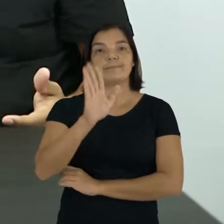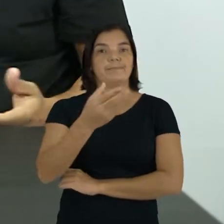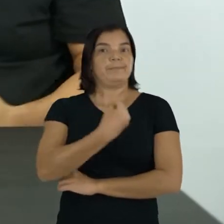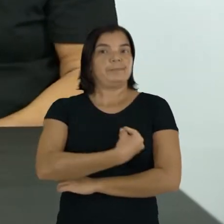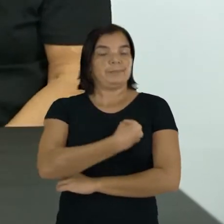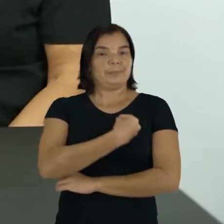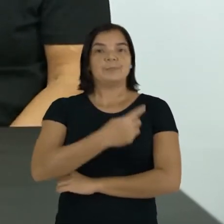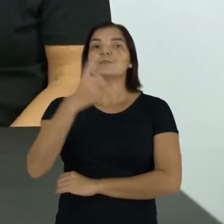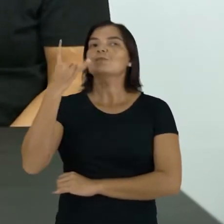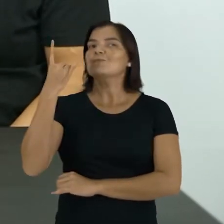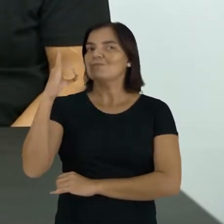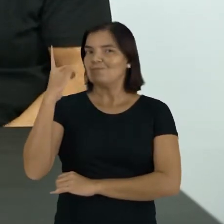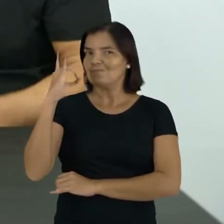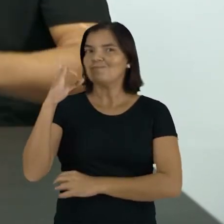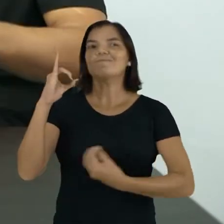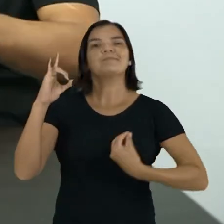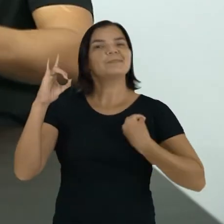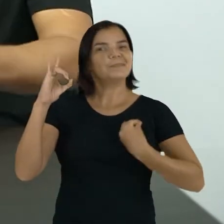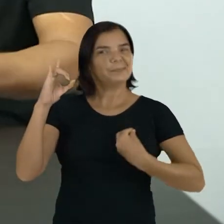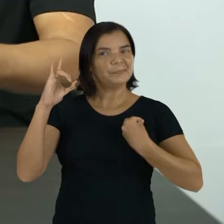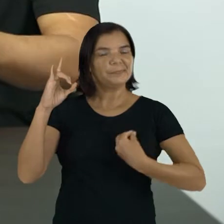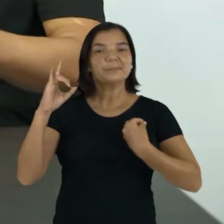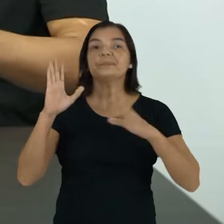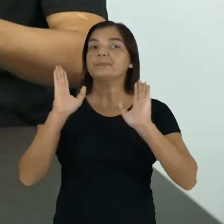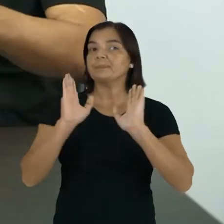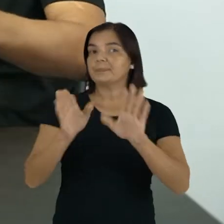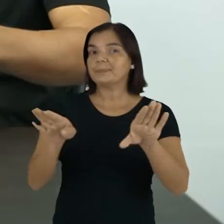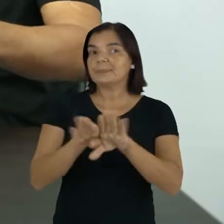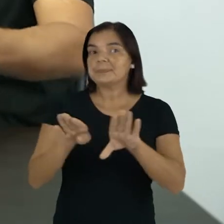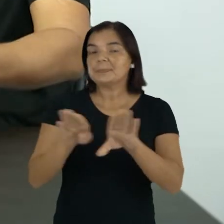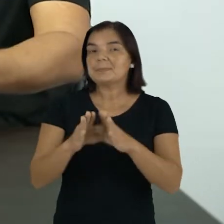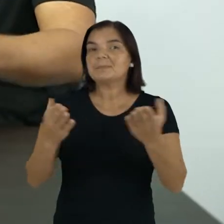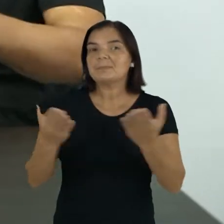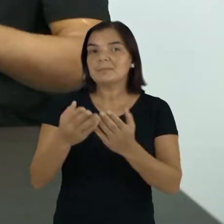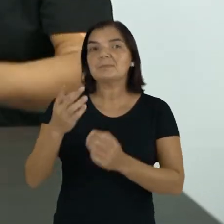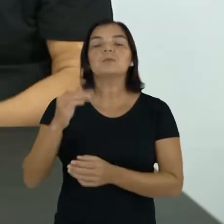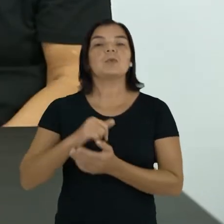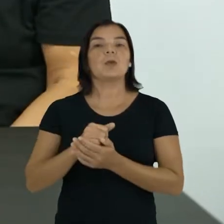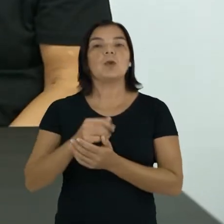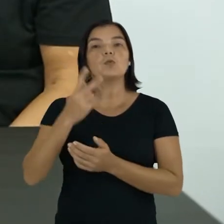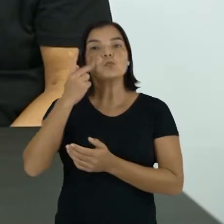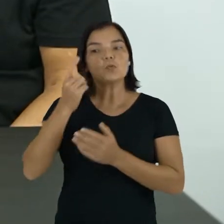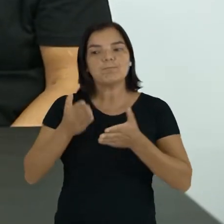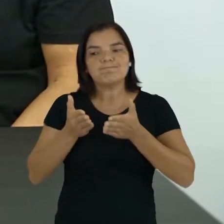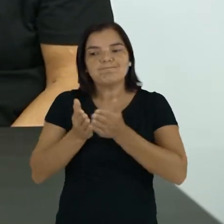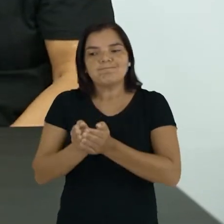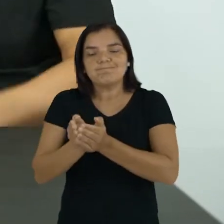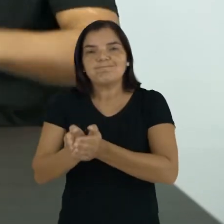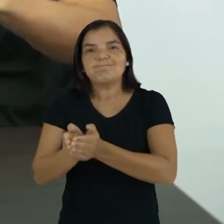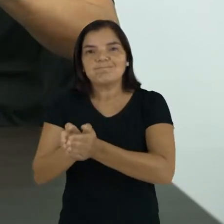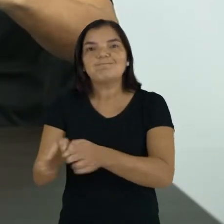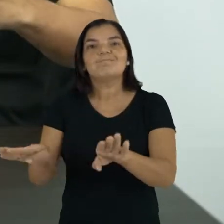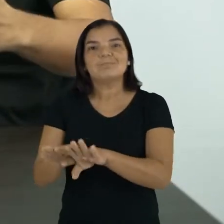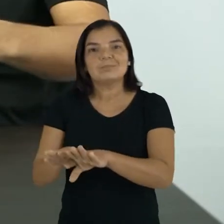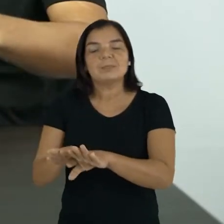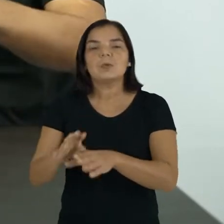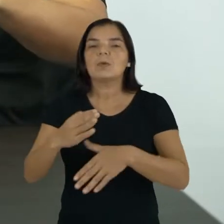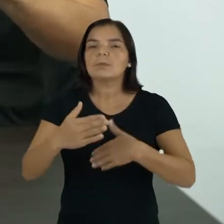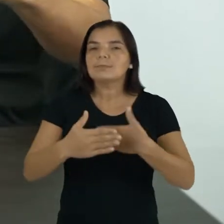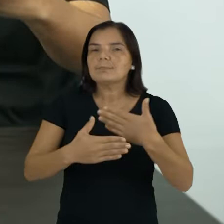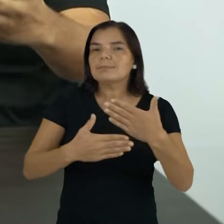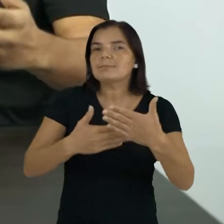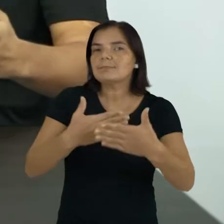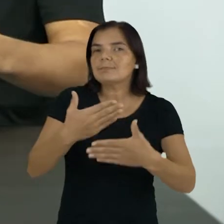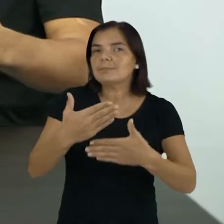existiam bolivianos ocupando esse território, já existiam também agora nordestinos ocupando essa região, e aos